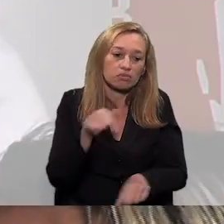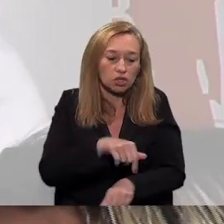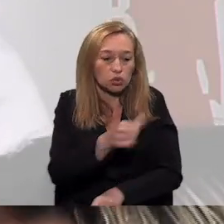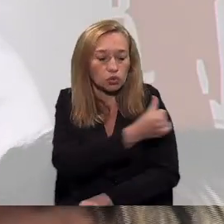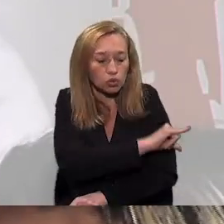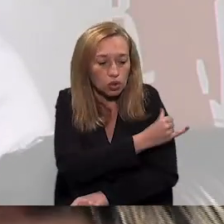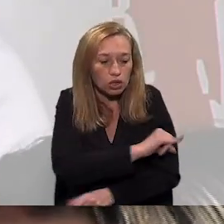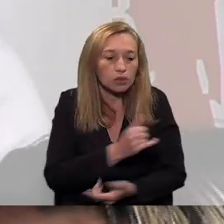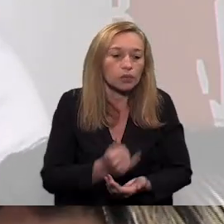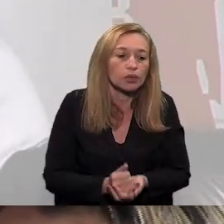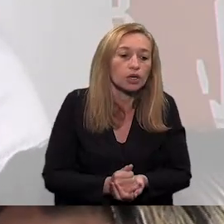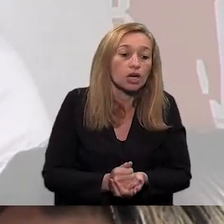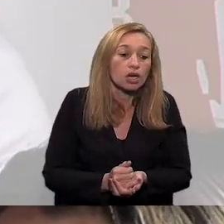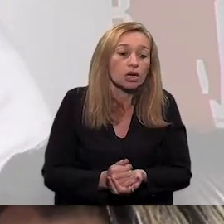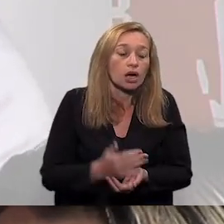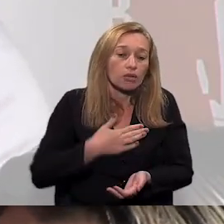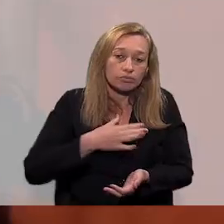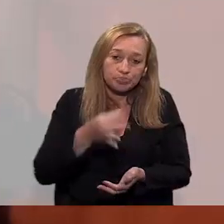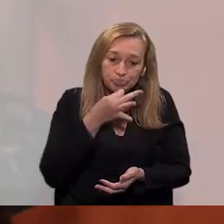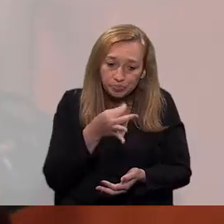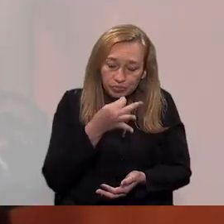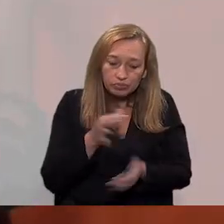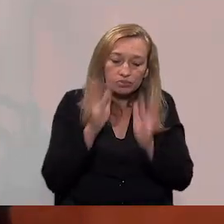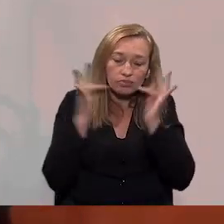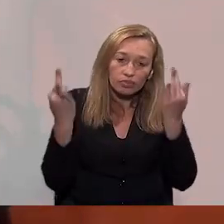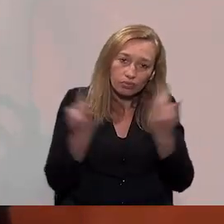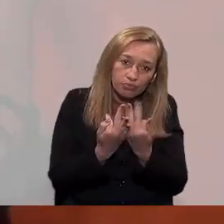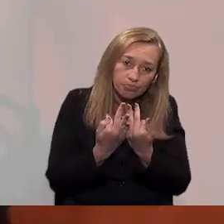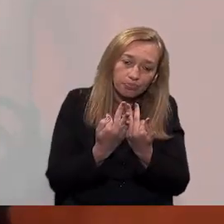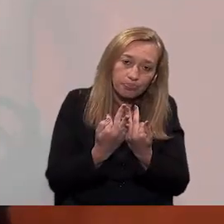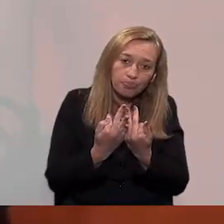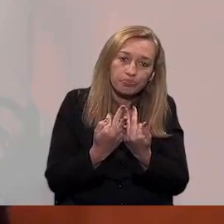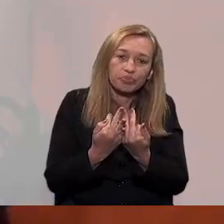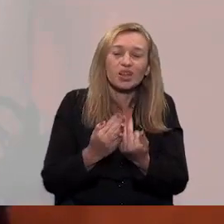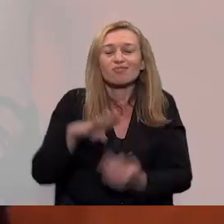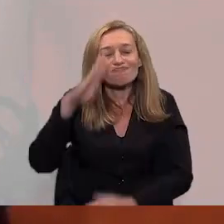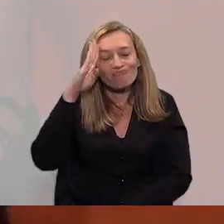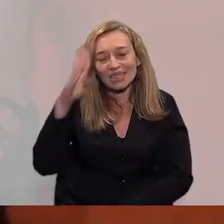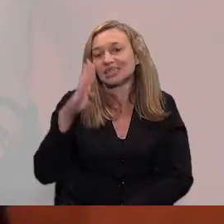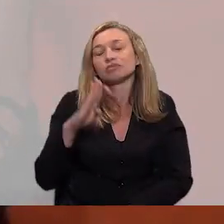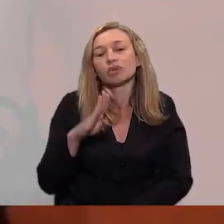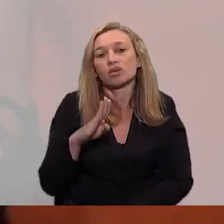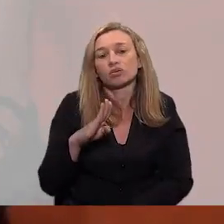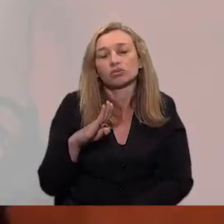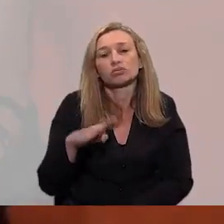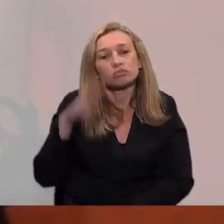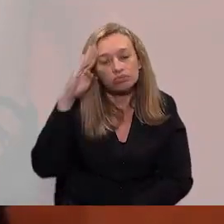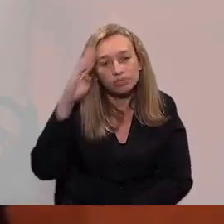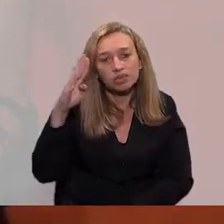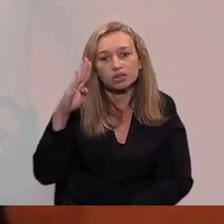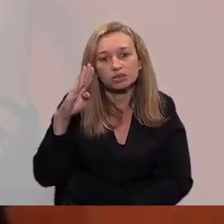Rio. Então, no meu ponto de vista, a família é primordial